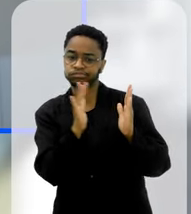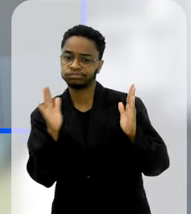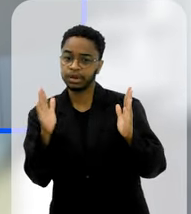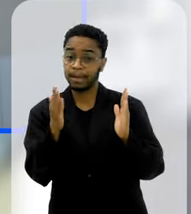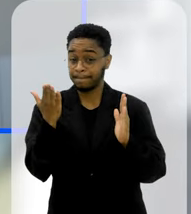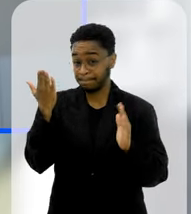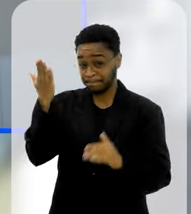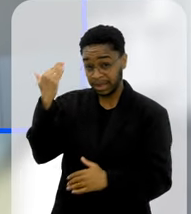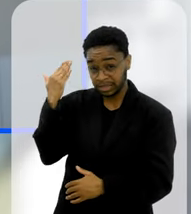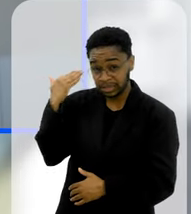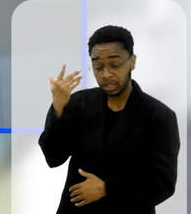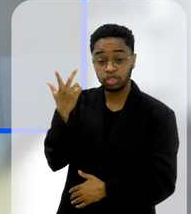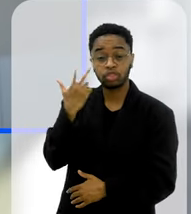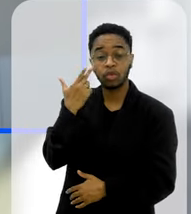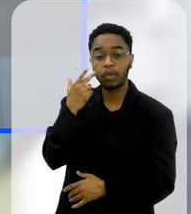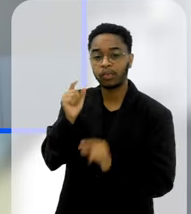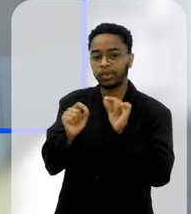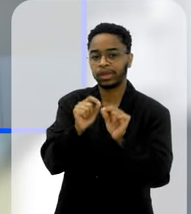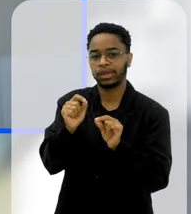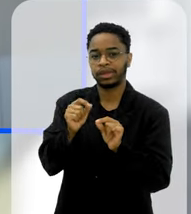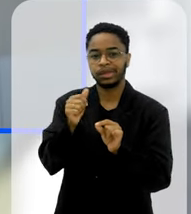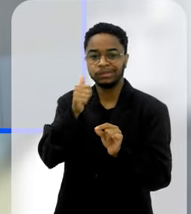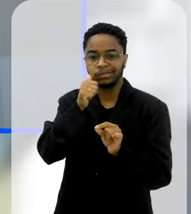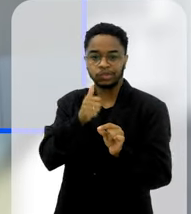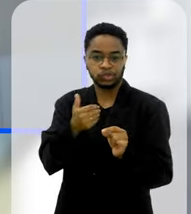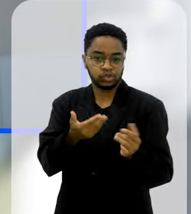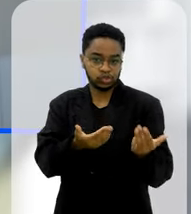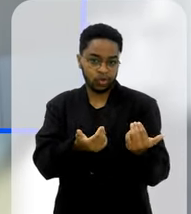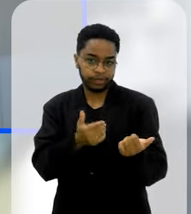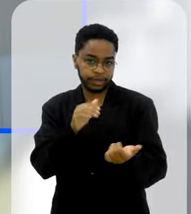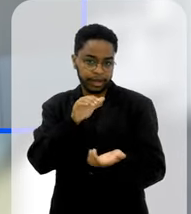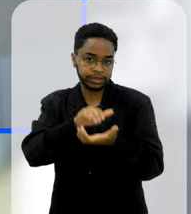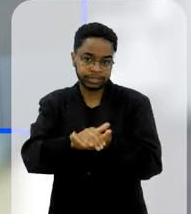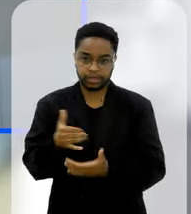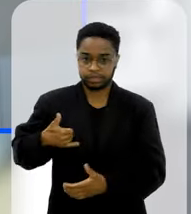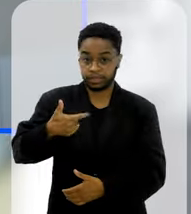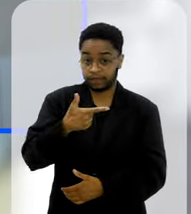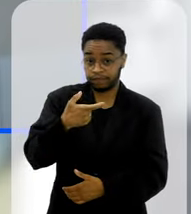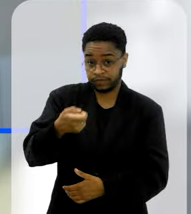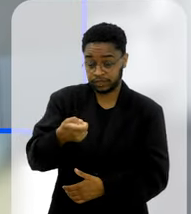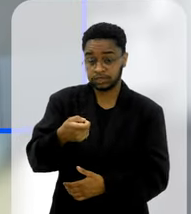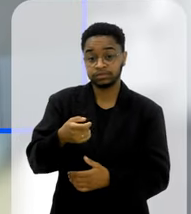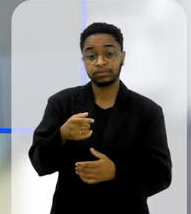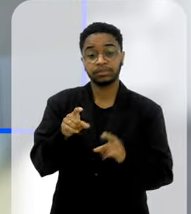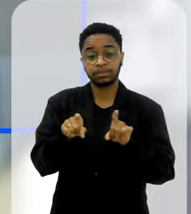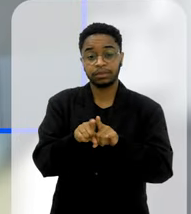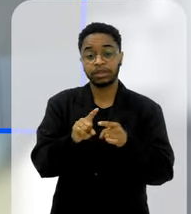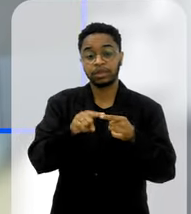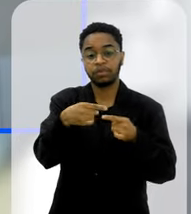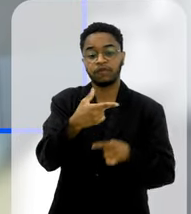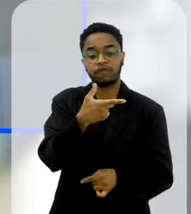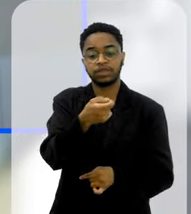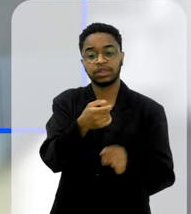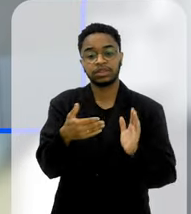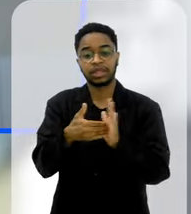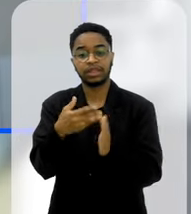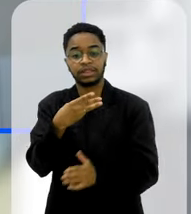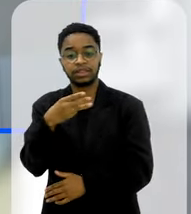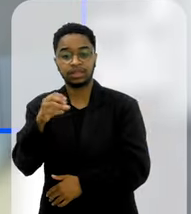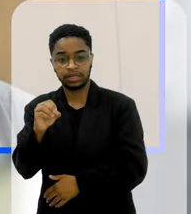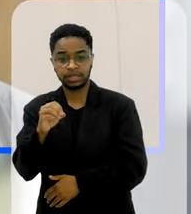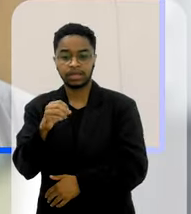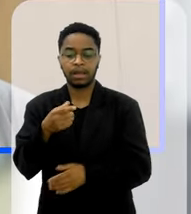Algumas décadas atrás, era muito normal uma moça aos 20 anos casar, e dos 20 aos 30 anos ela